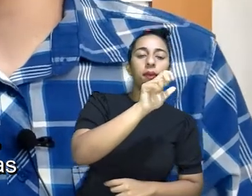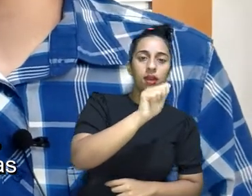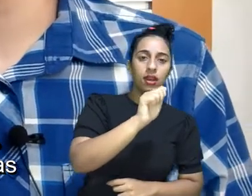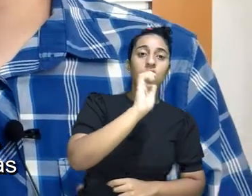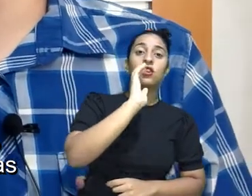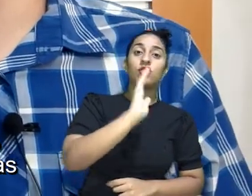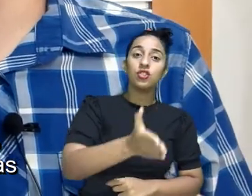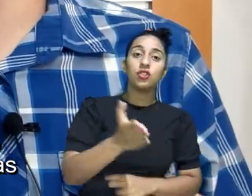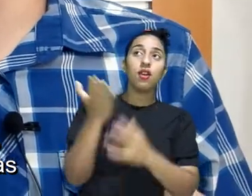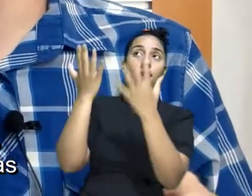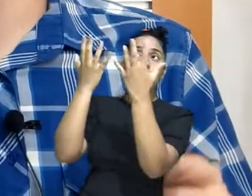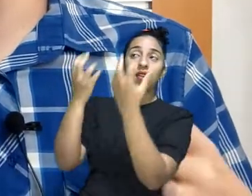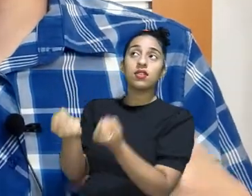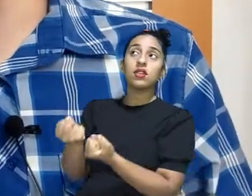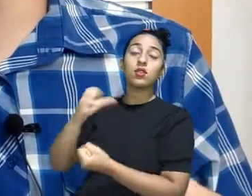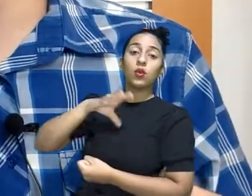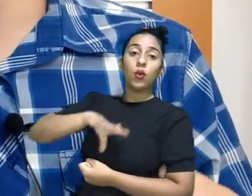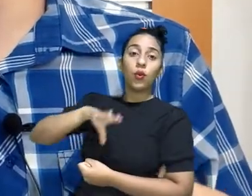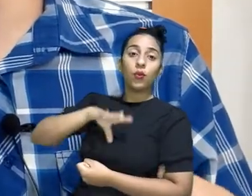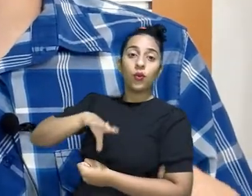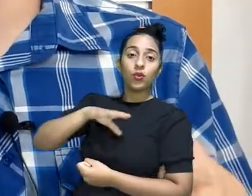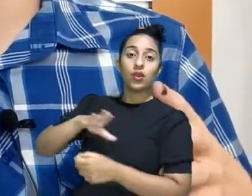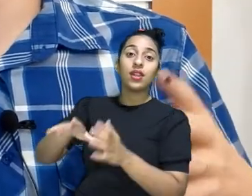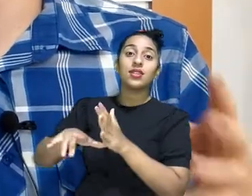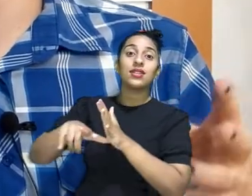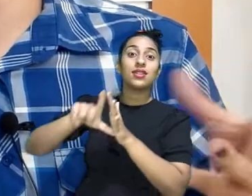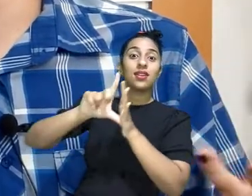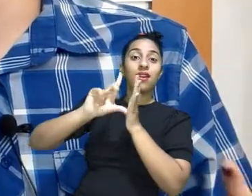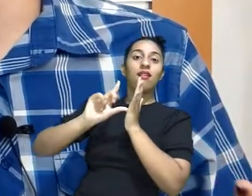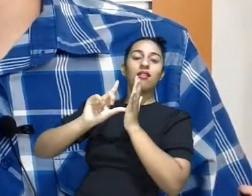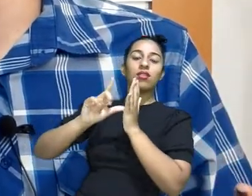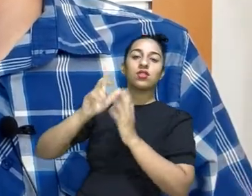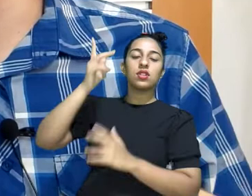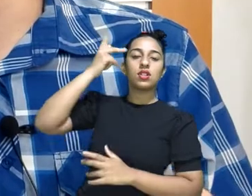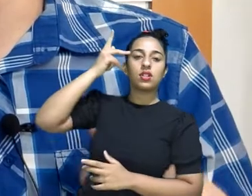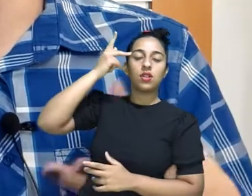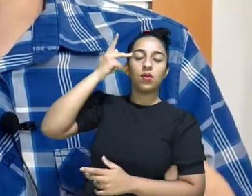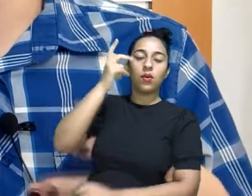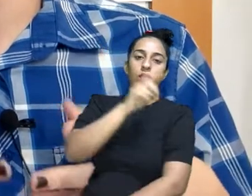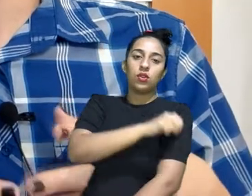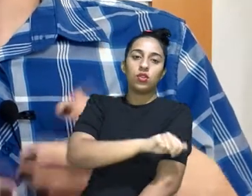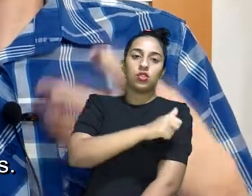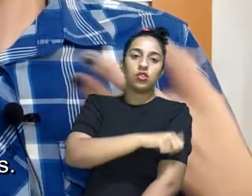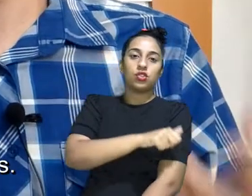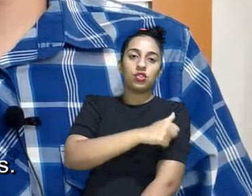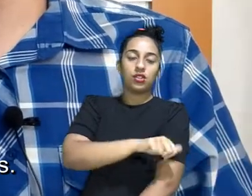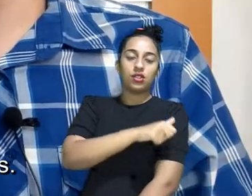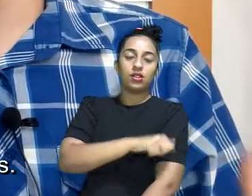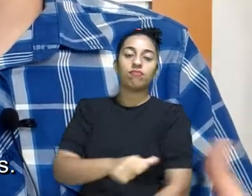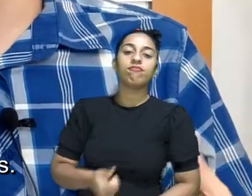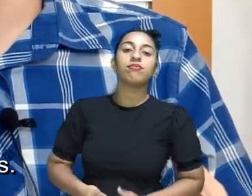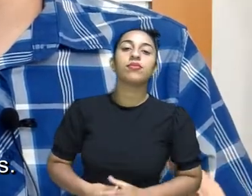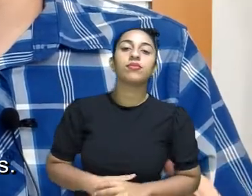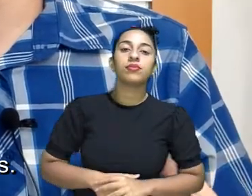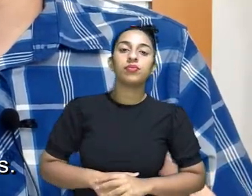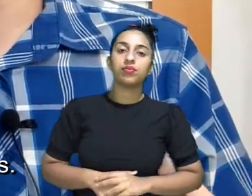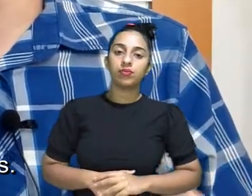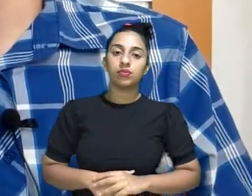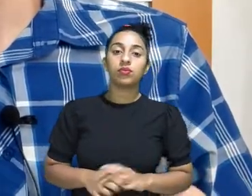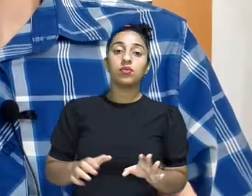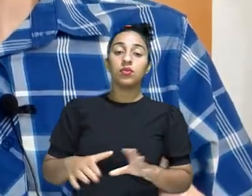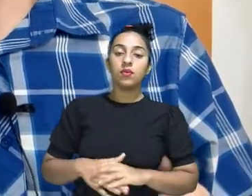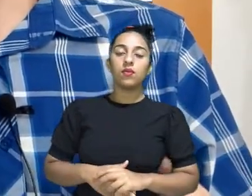tinha aderido as cores portuguesas antes do próprio da própria província do Rio de Janeiro onde estava todo o aparato governamental